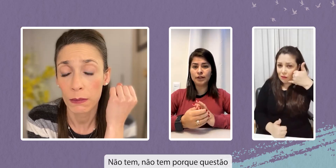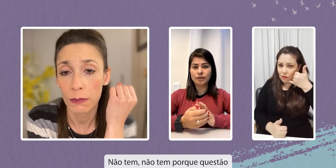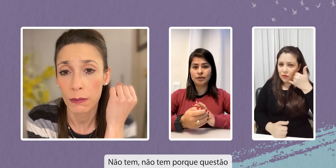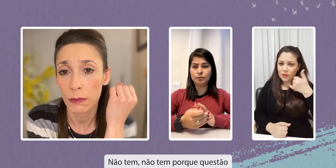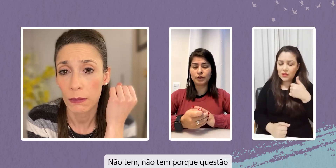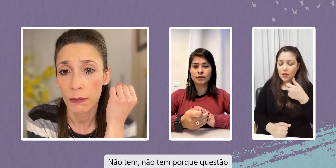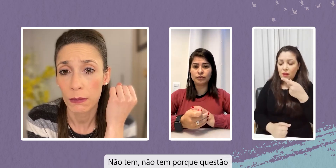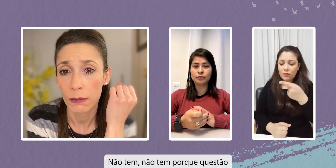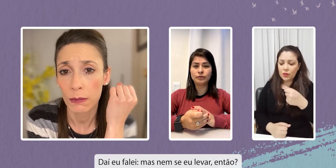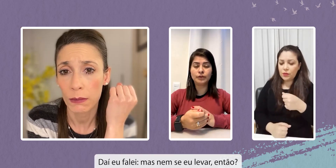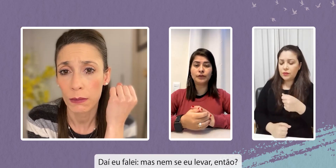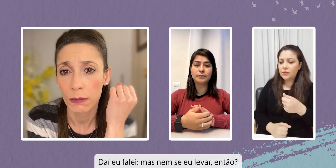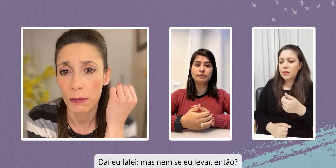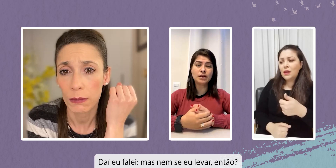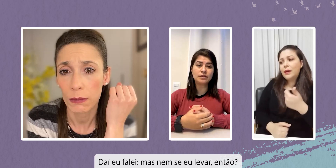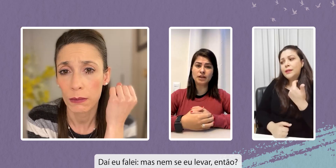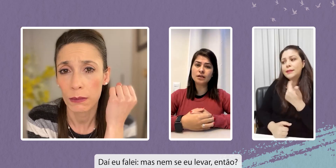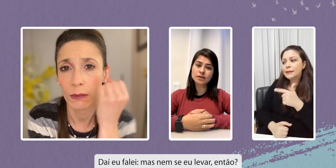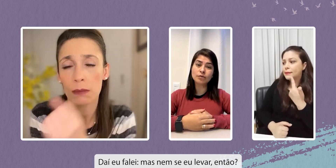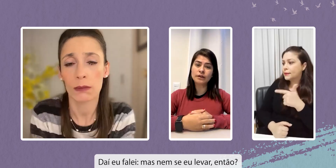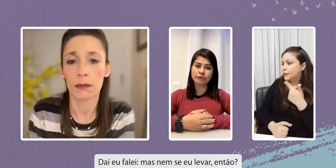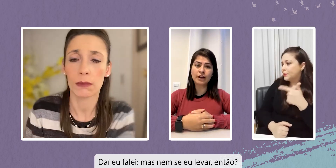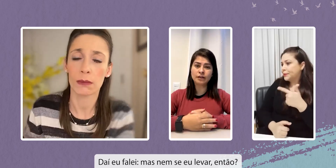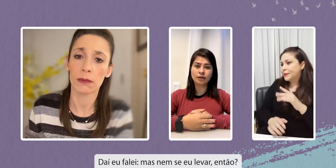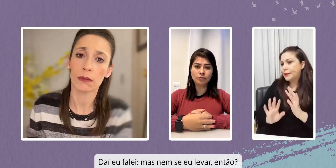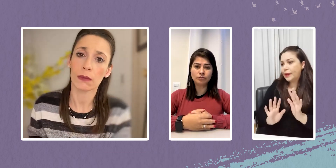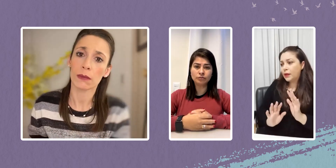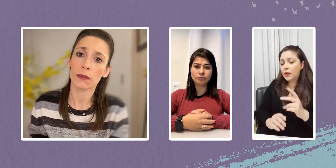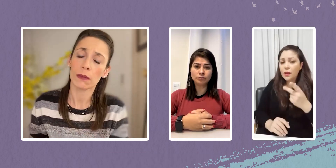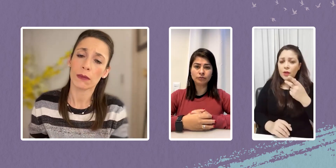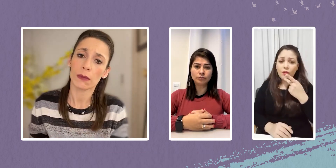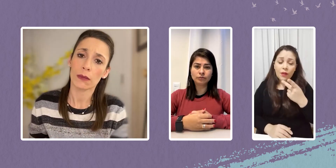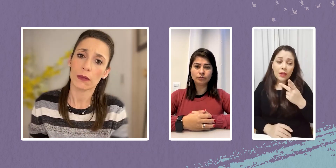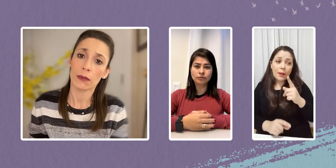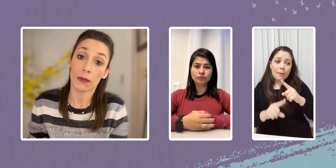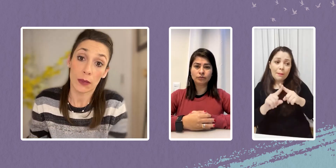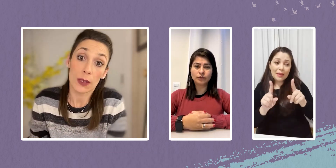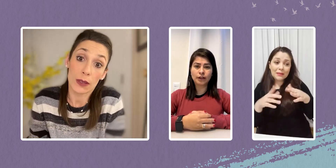não tem, e por questão do Covid. Eu falei, mas nem que se eu levar, então,